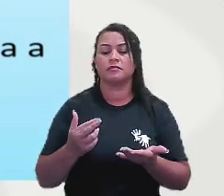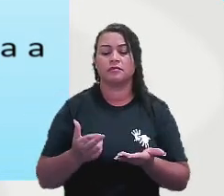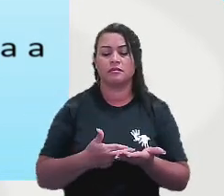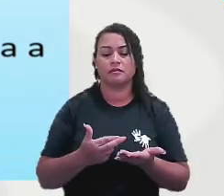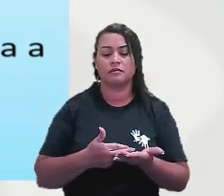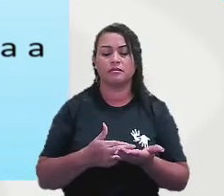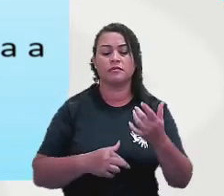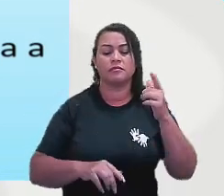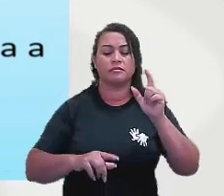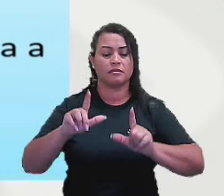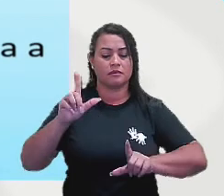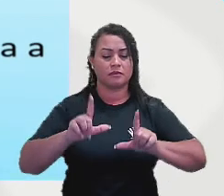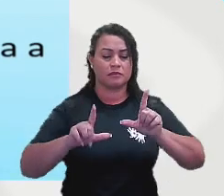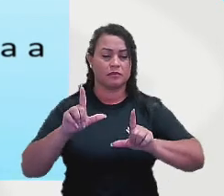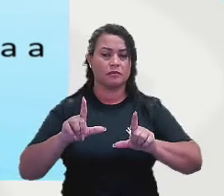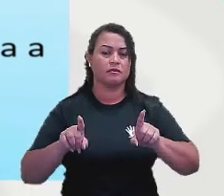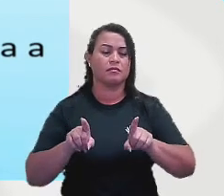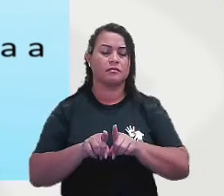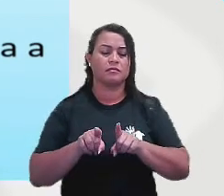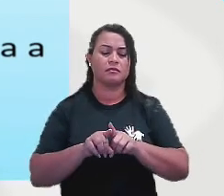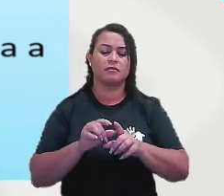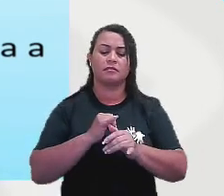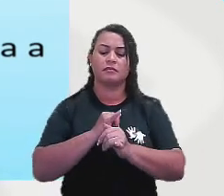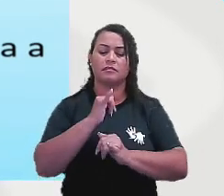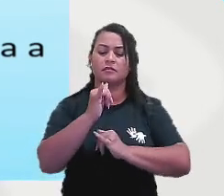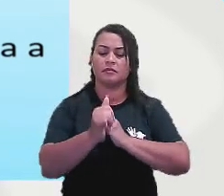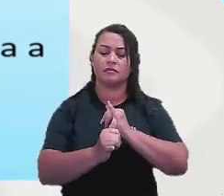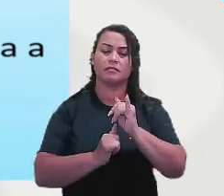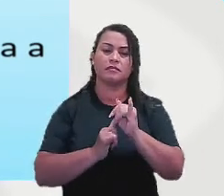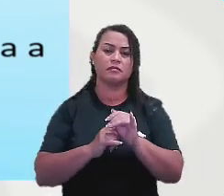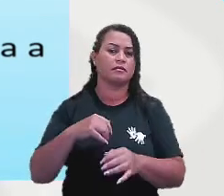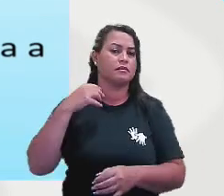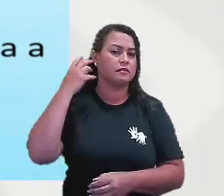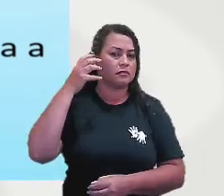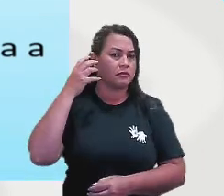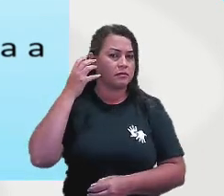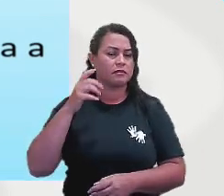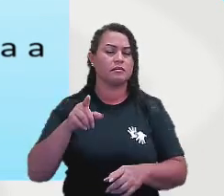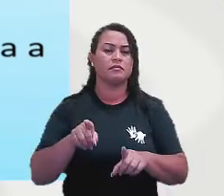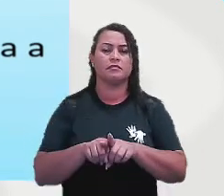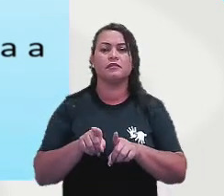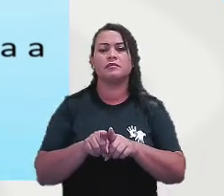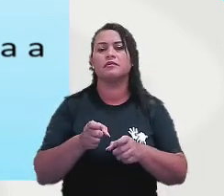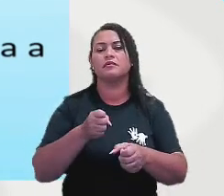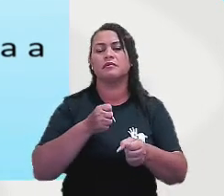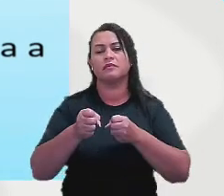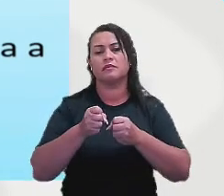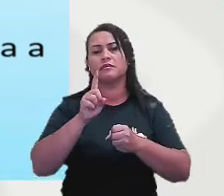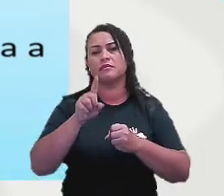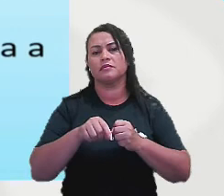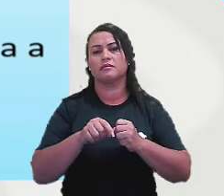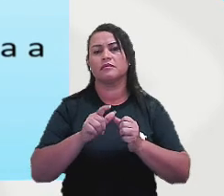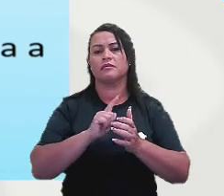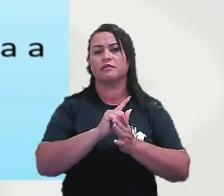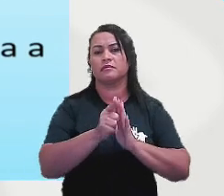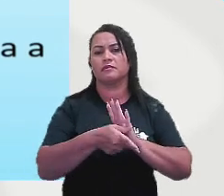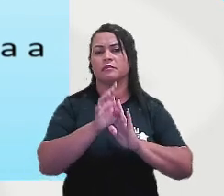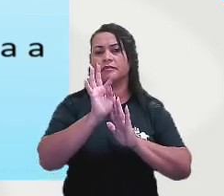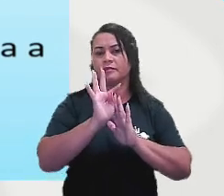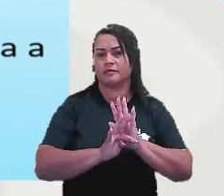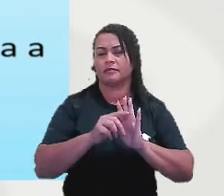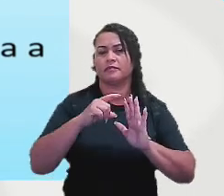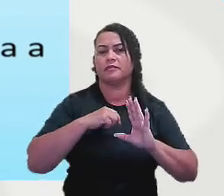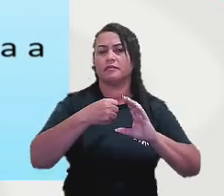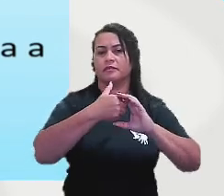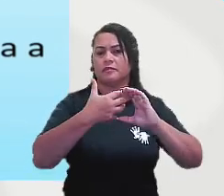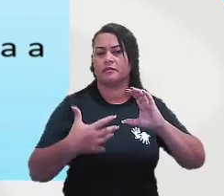e programas de TVs, na internet e nos rádios. A reportagem é um gênero textual que tem a característica de